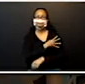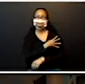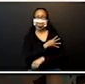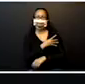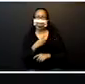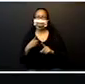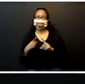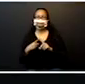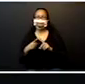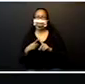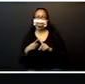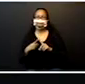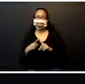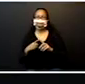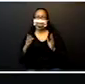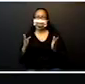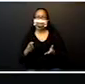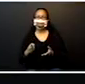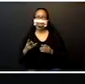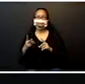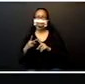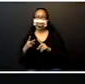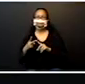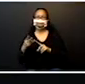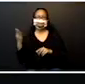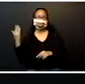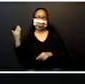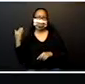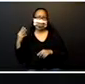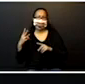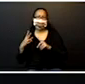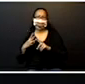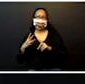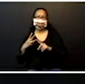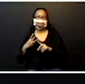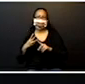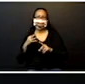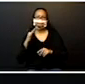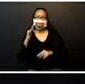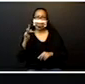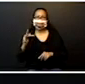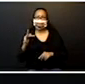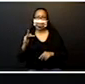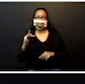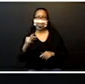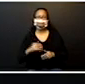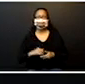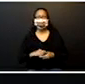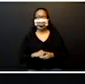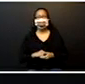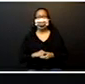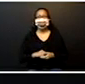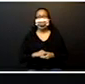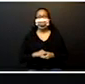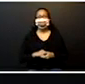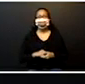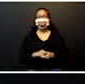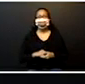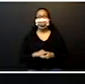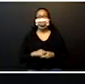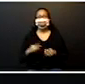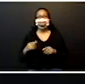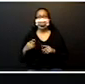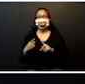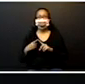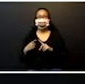o passado ou pretérito, em alguns lugares vocês vão encontrar como pretérito, tá? E futuro. No presente